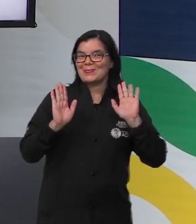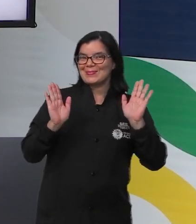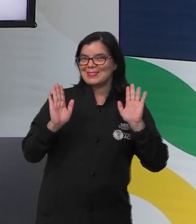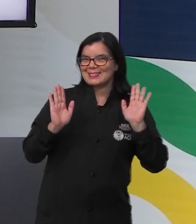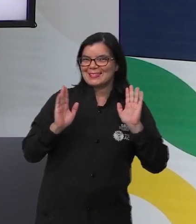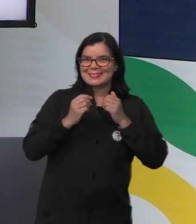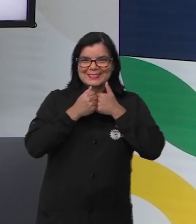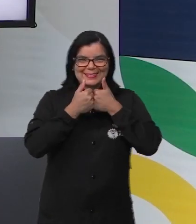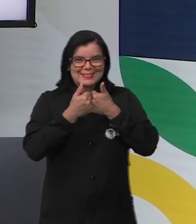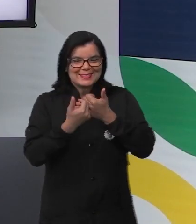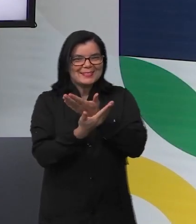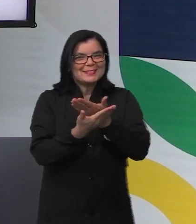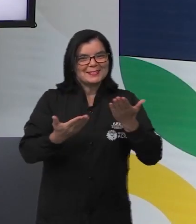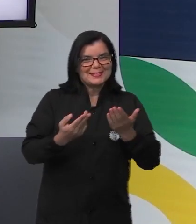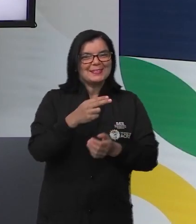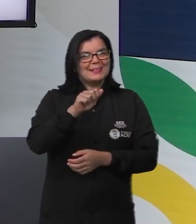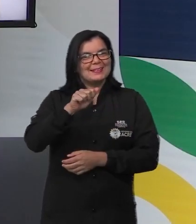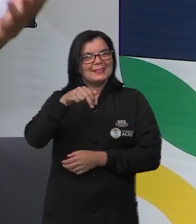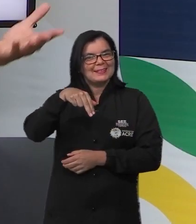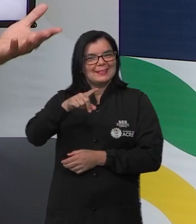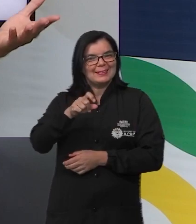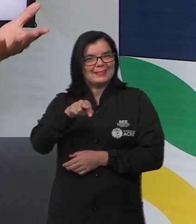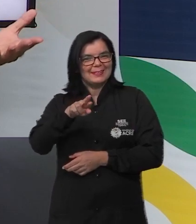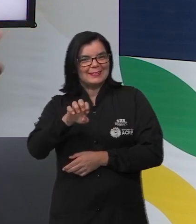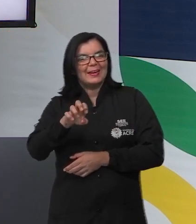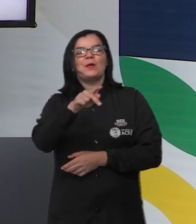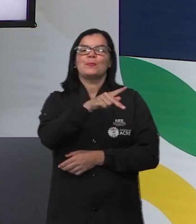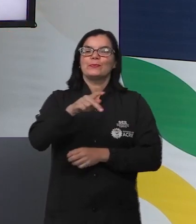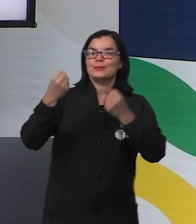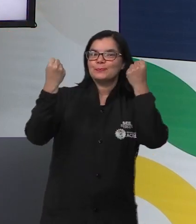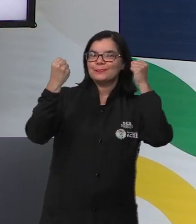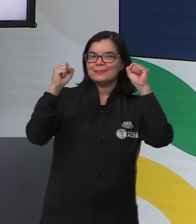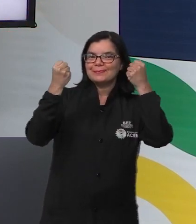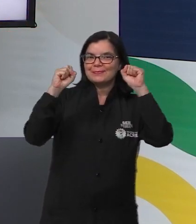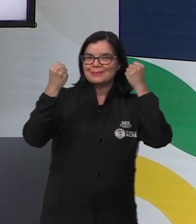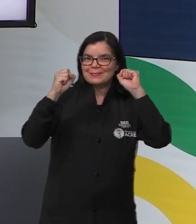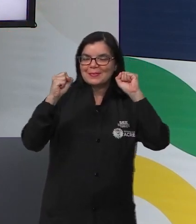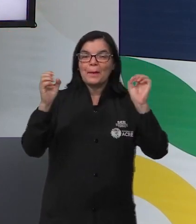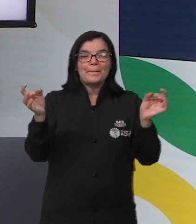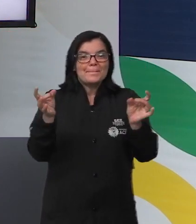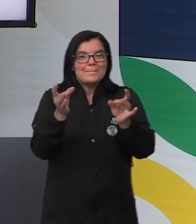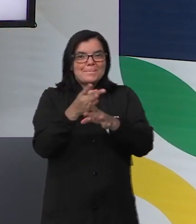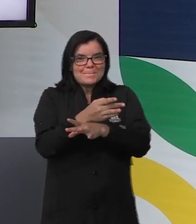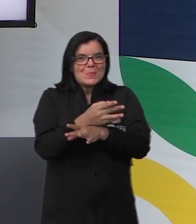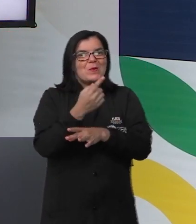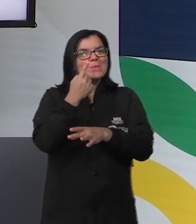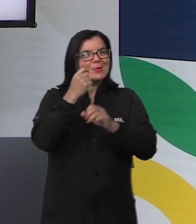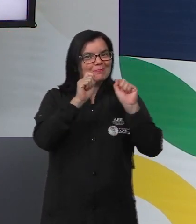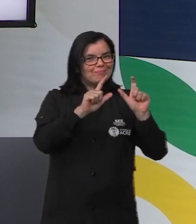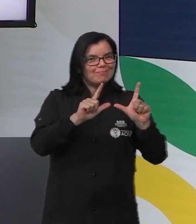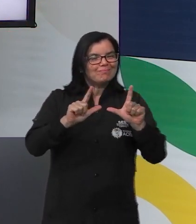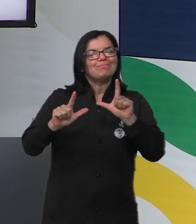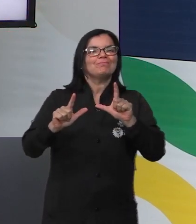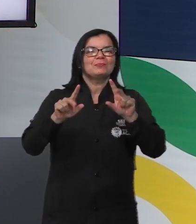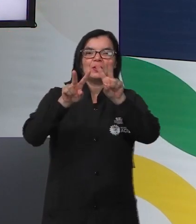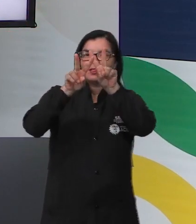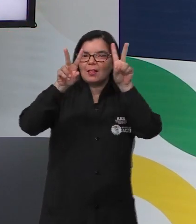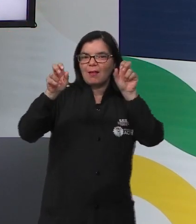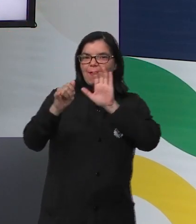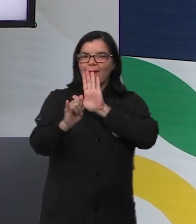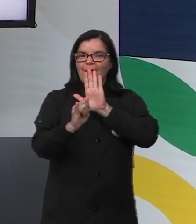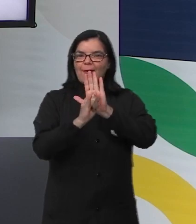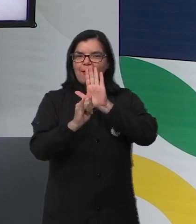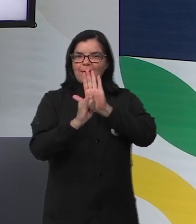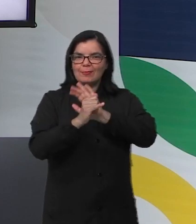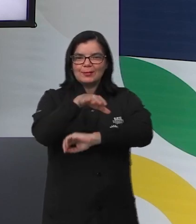E aí, tudo bom com vocês? Eu sou André Vasconcelos, professor de Educação Física, pronto para colocar você na trilha em relação à